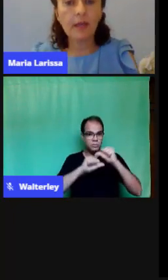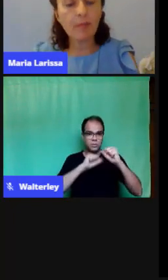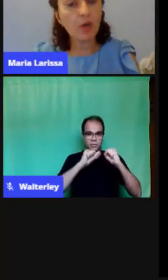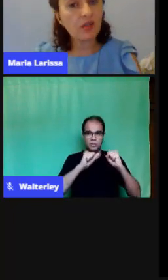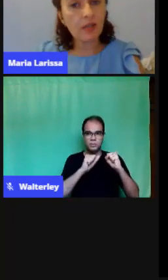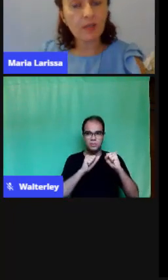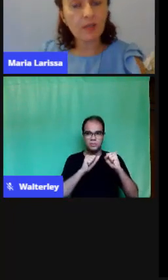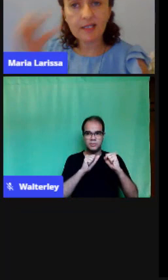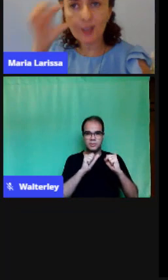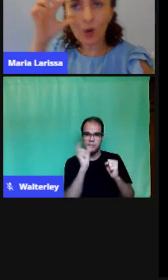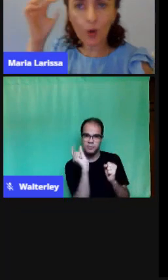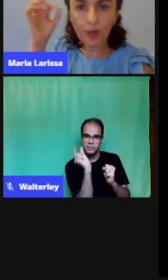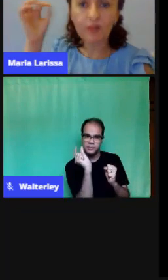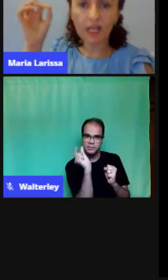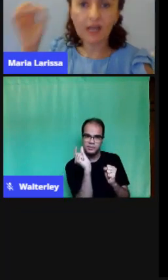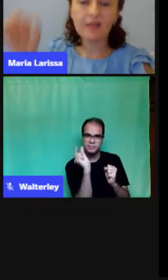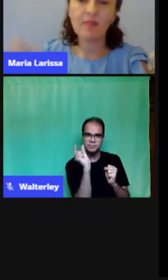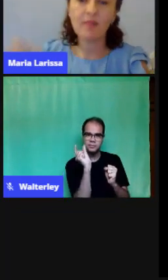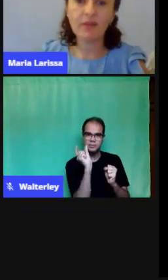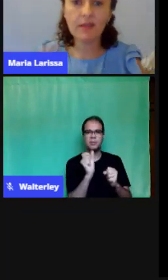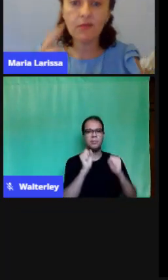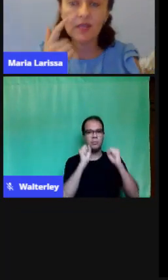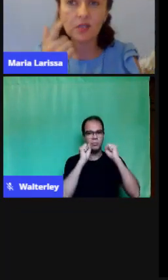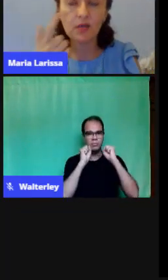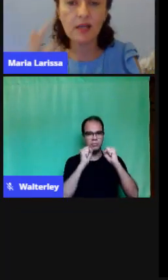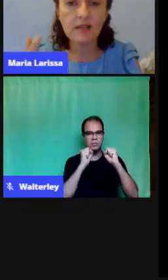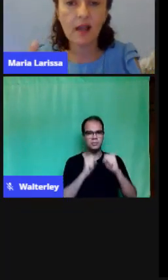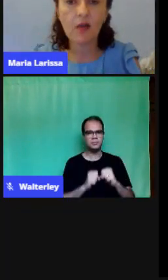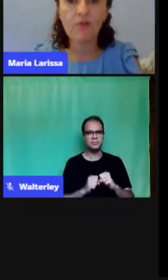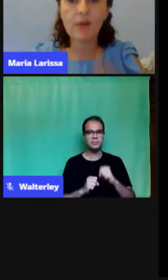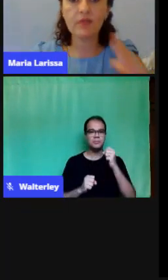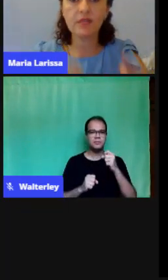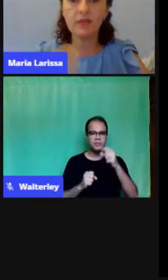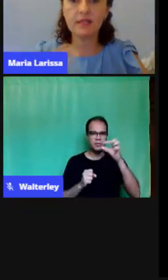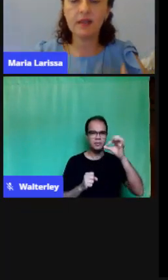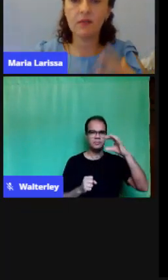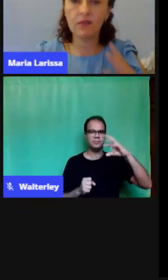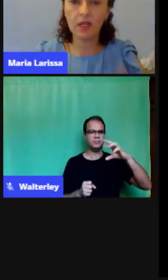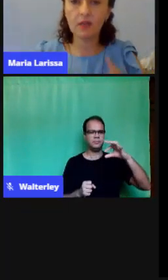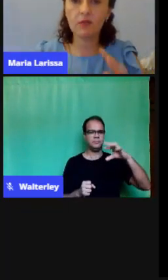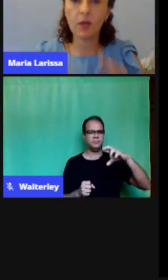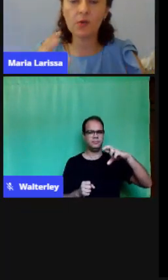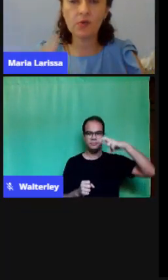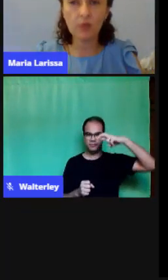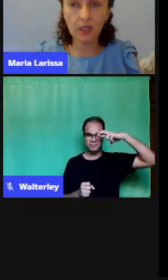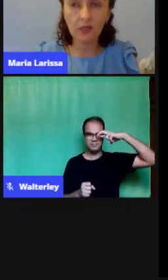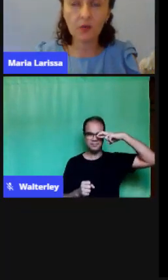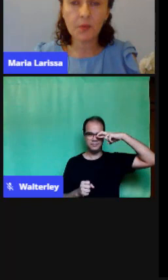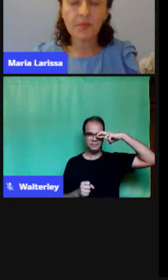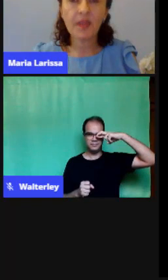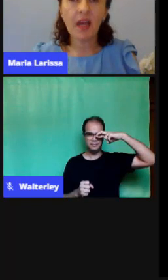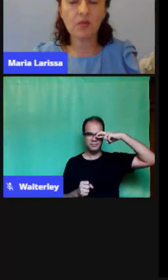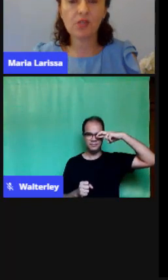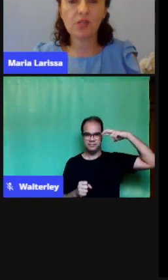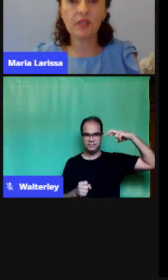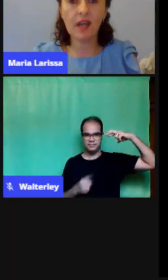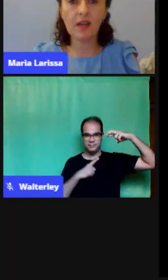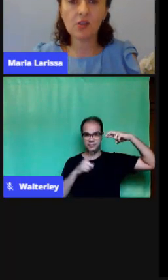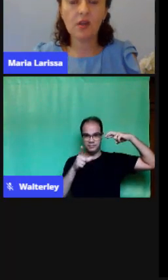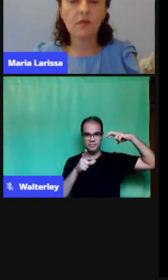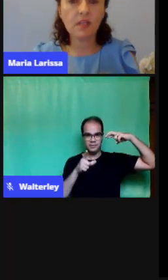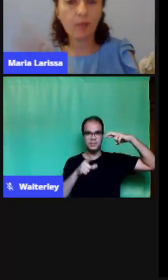fonte. Depois nós temos esse olho, né? Para você visualizar. Conforme você vai escrevendo, vai construindo a